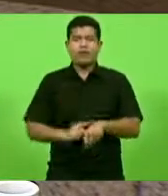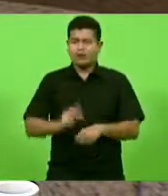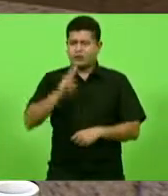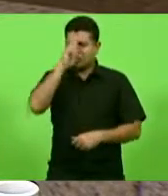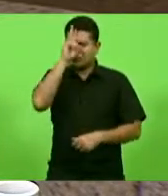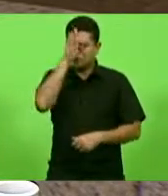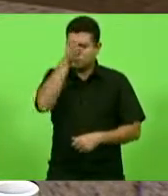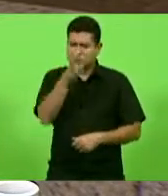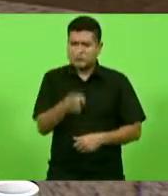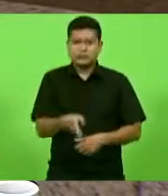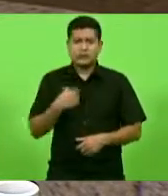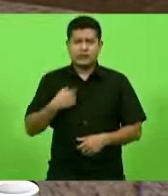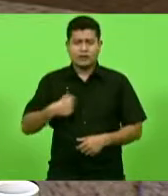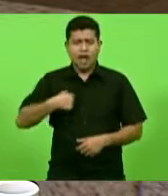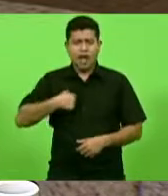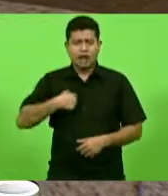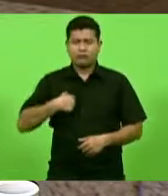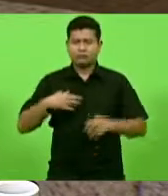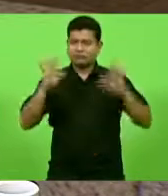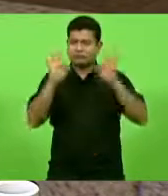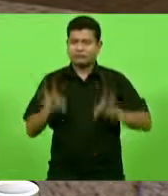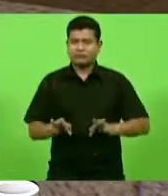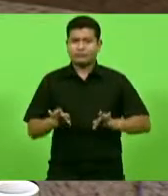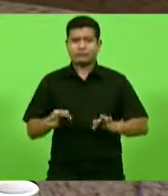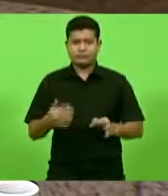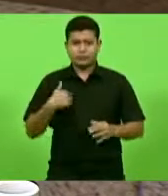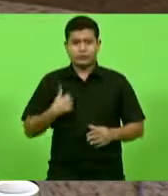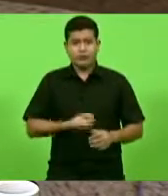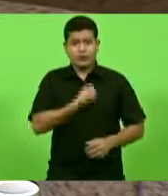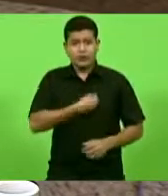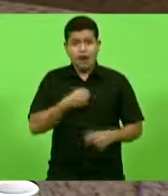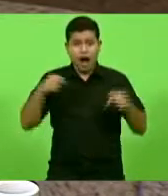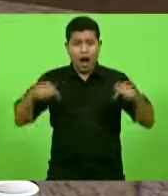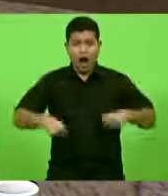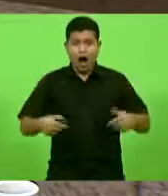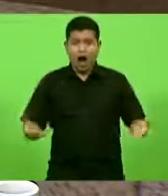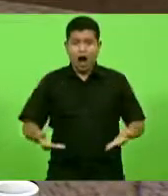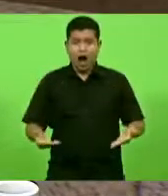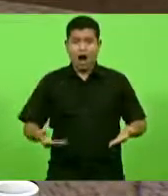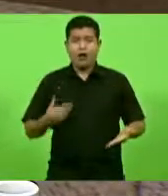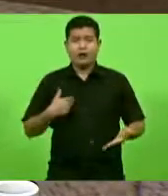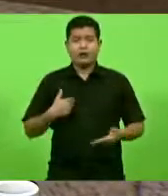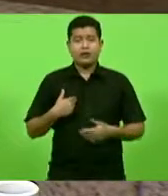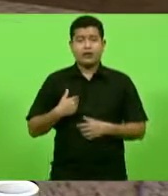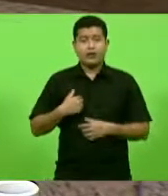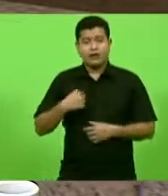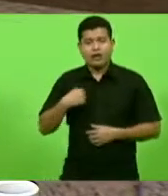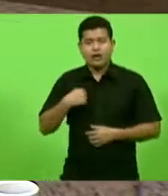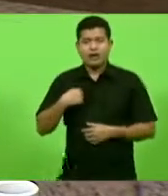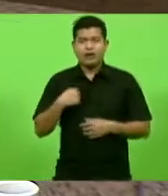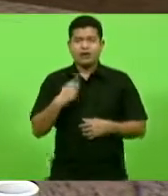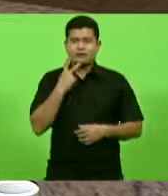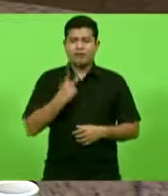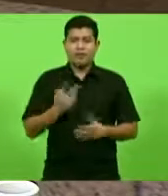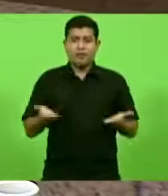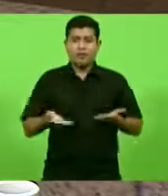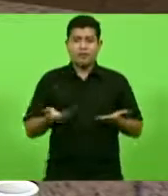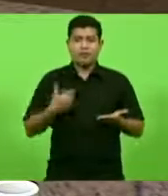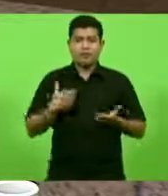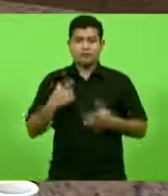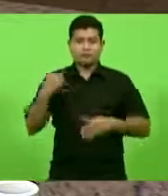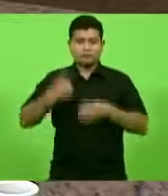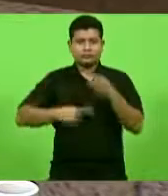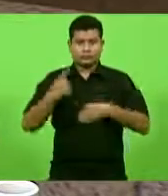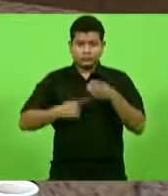felicidade muito grande poder estar aqui neste momento. Eu, quando tinha, comentei hoje com o deputado Milton na Comissão de